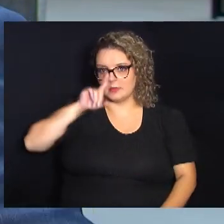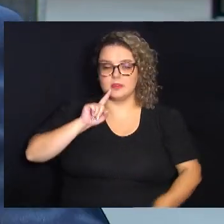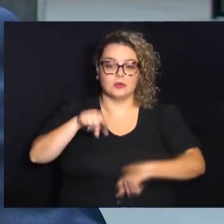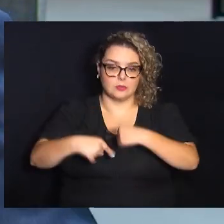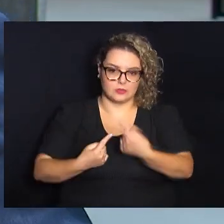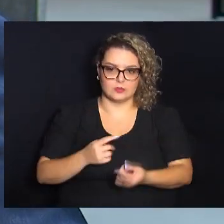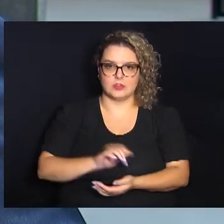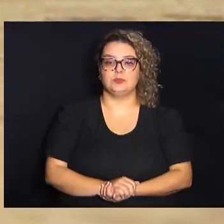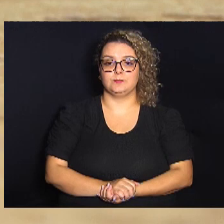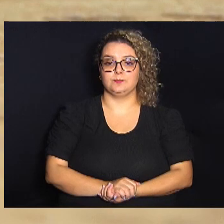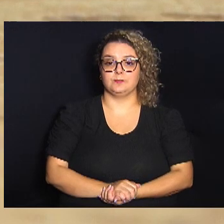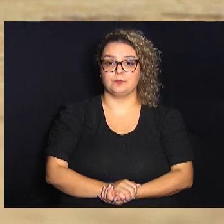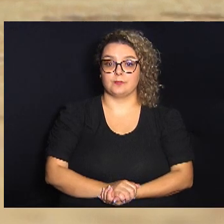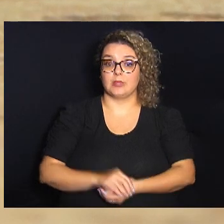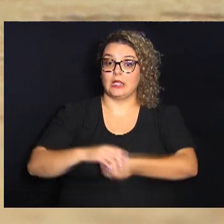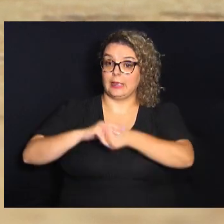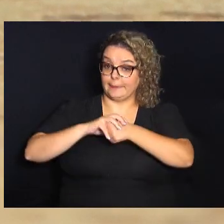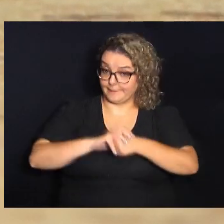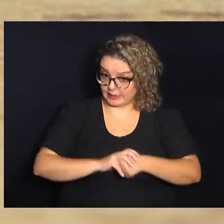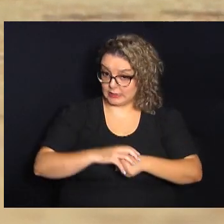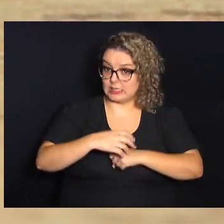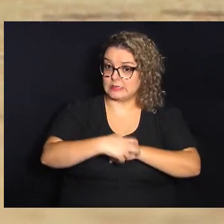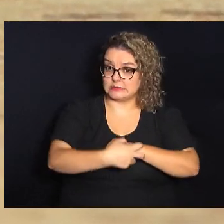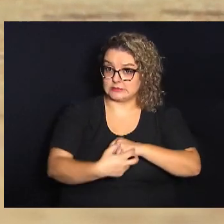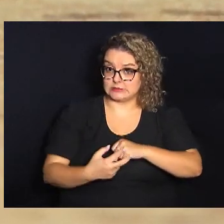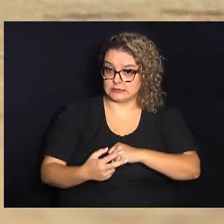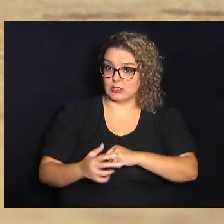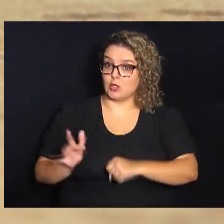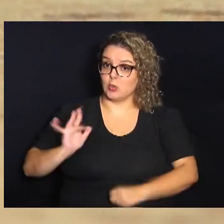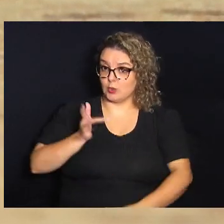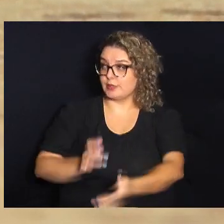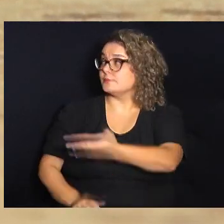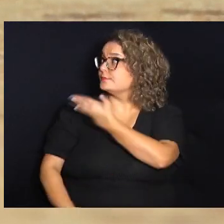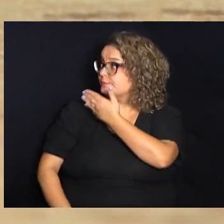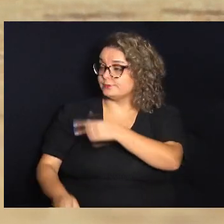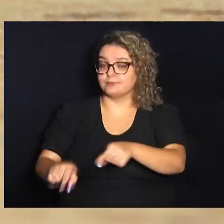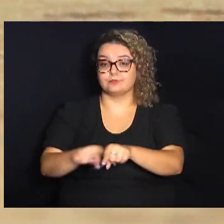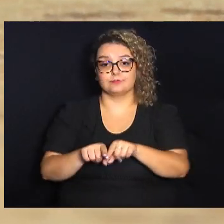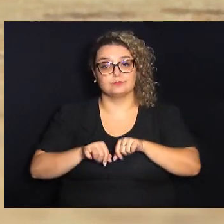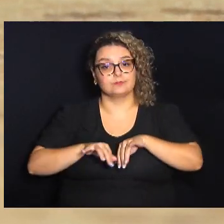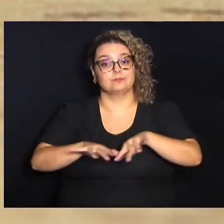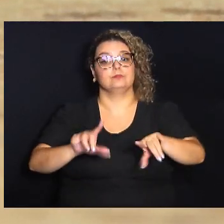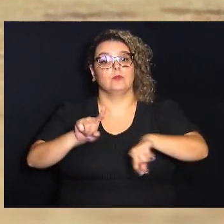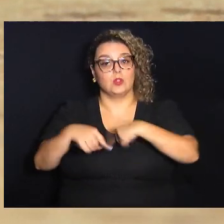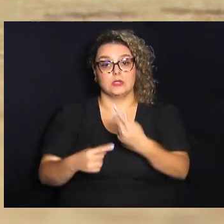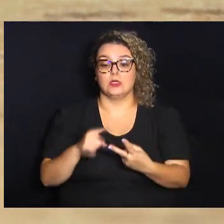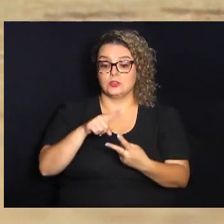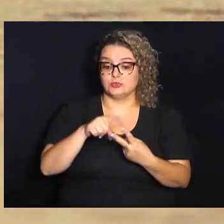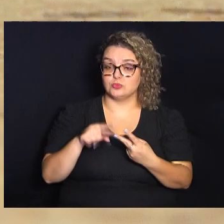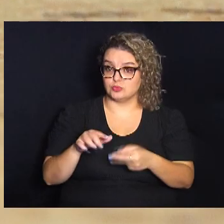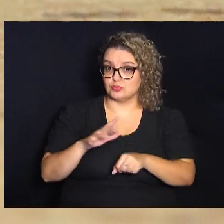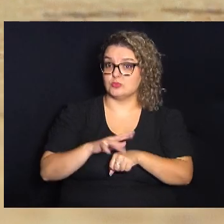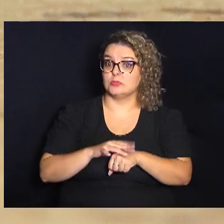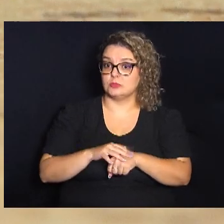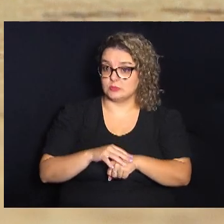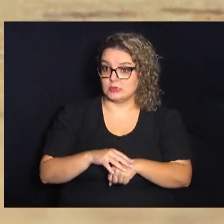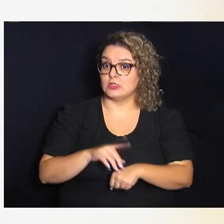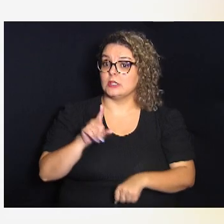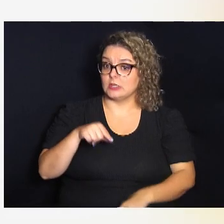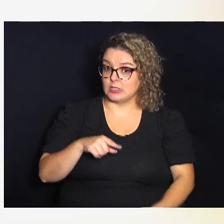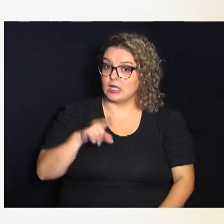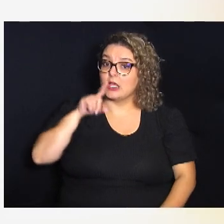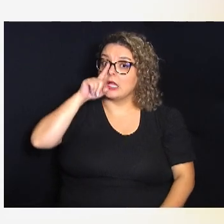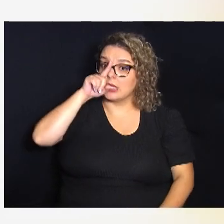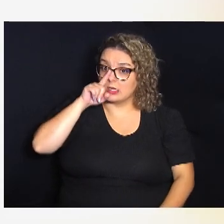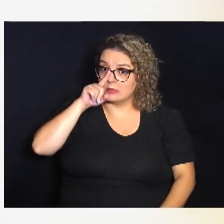e dentre outras. Além da ameaça da dengue, o Aedes aegypti também transmite outras 2 doenças